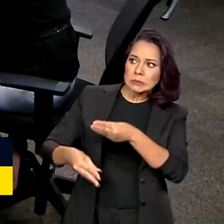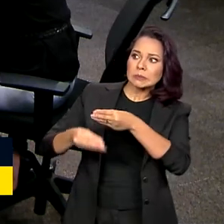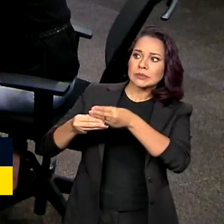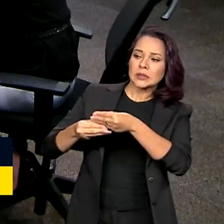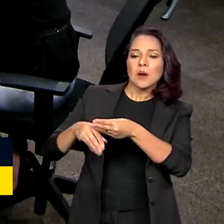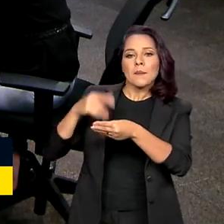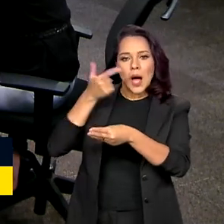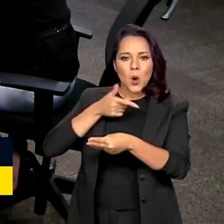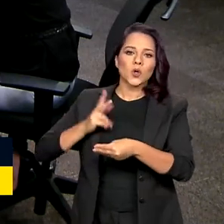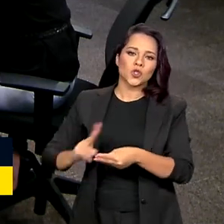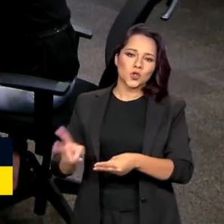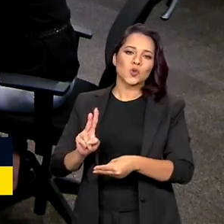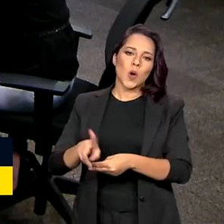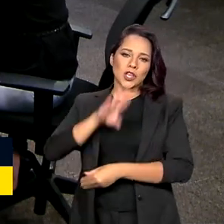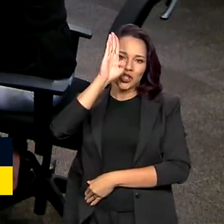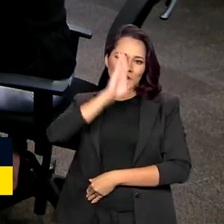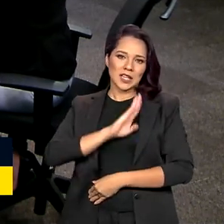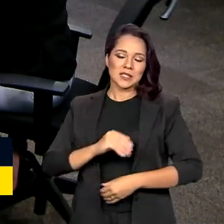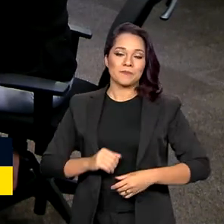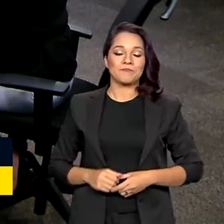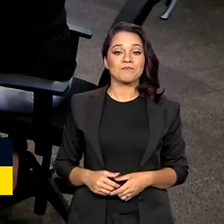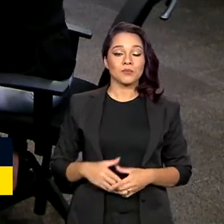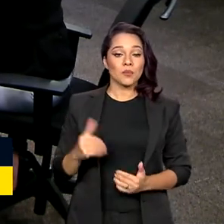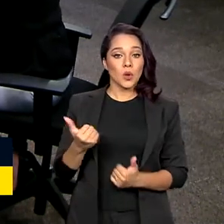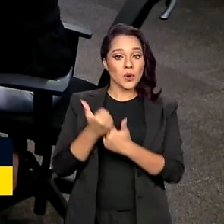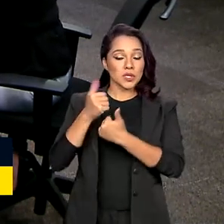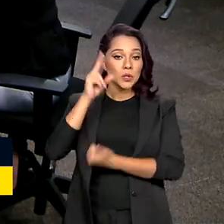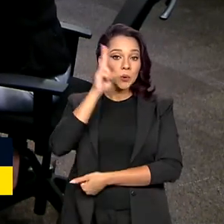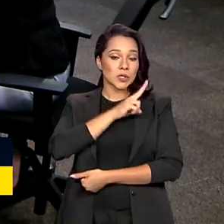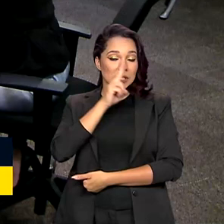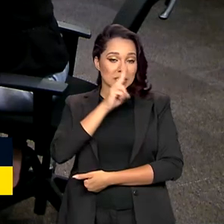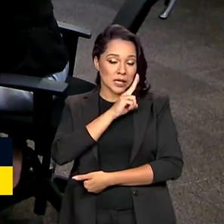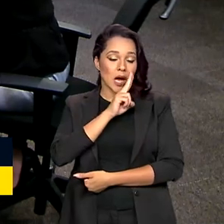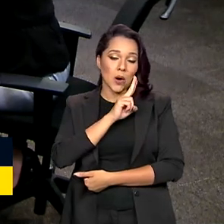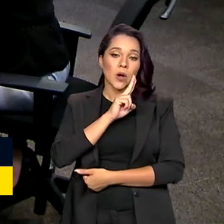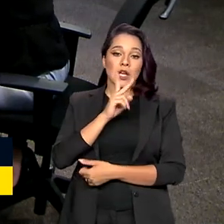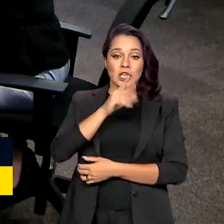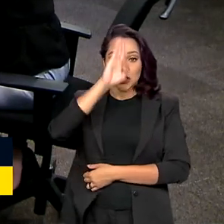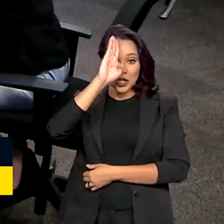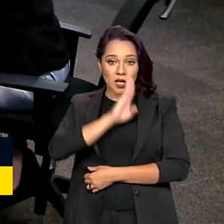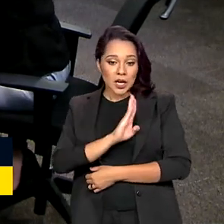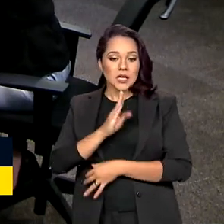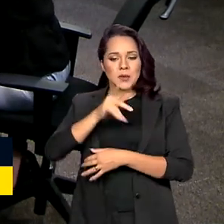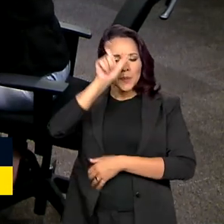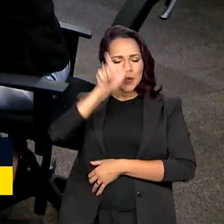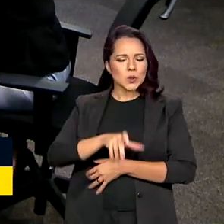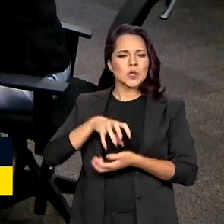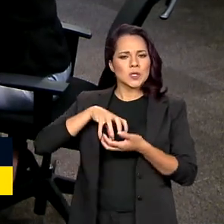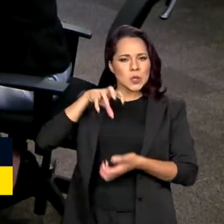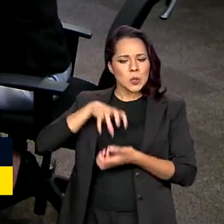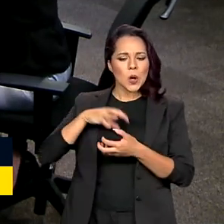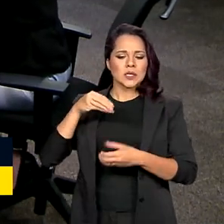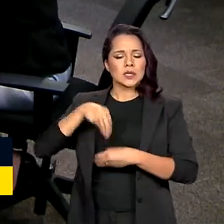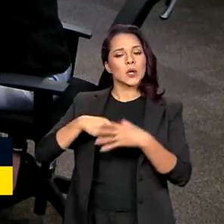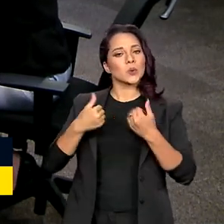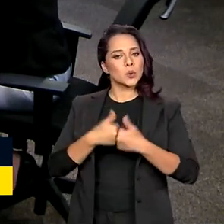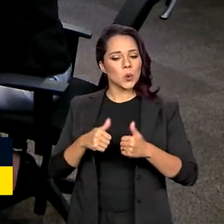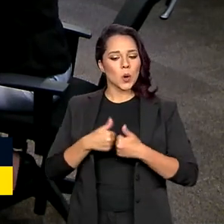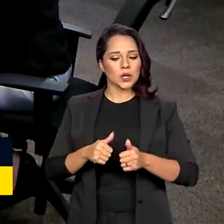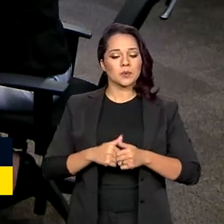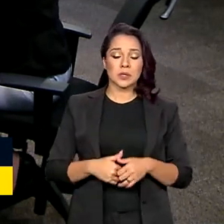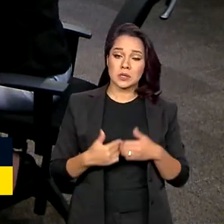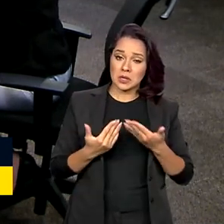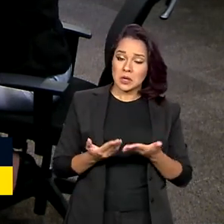para continuidade desse benefício. O auxílio emergencial, a gratuidade de pessoas idosas no transporte